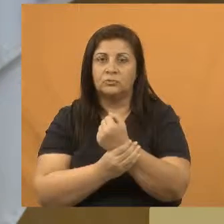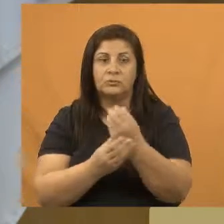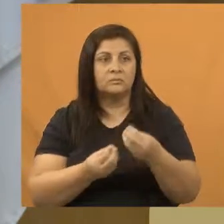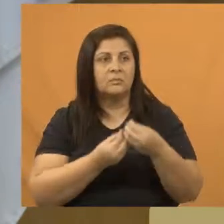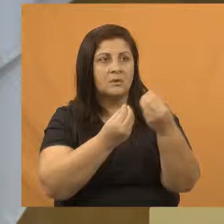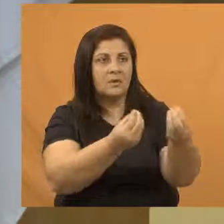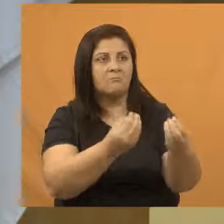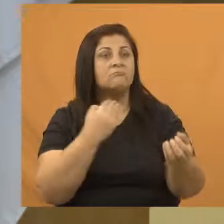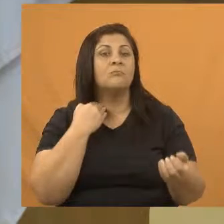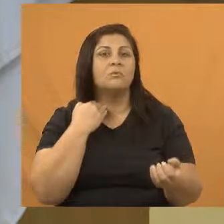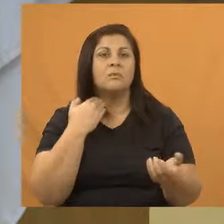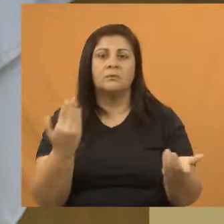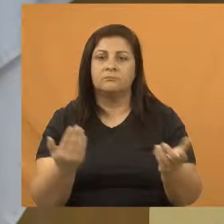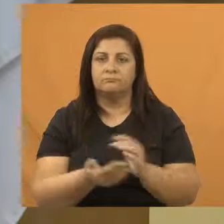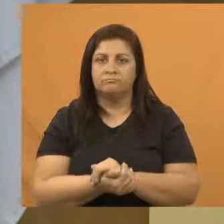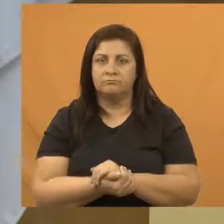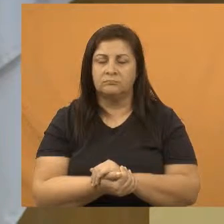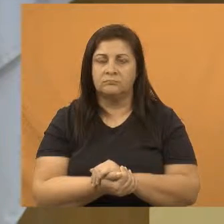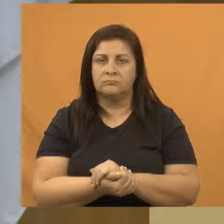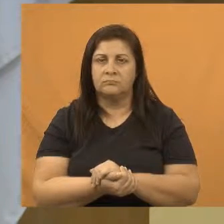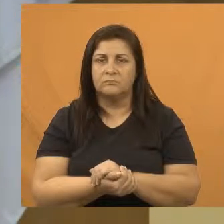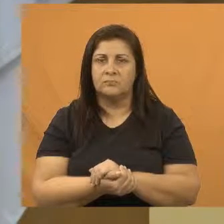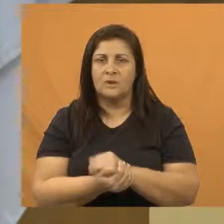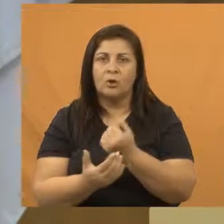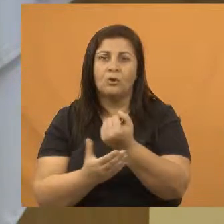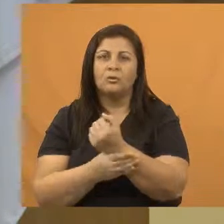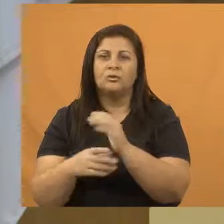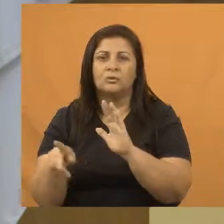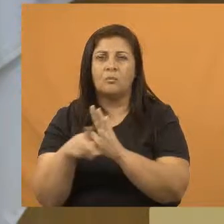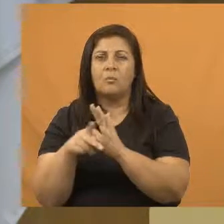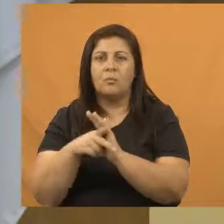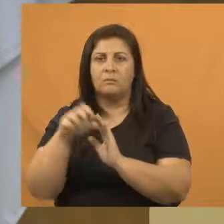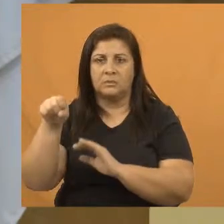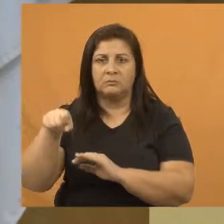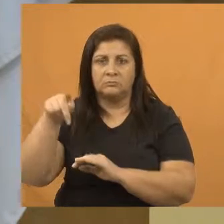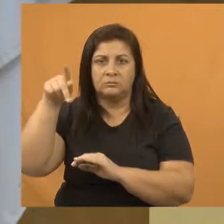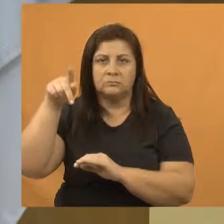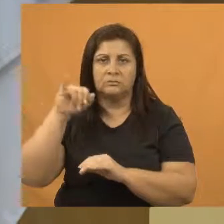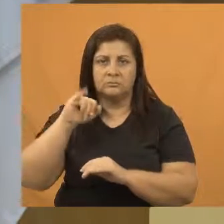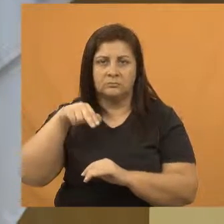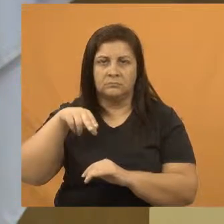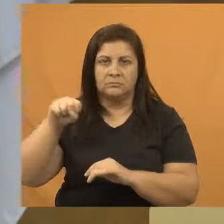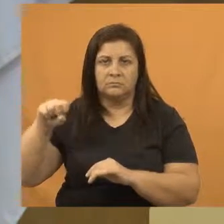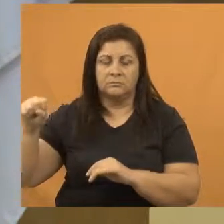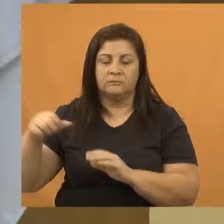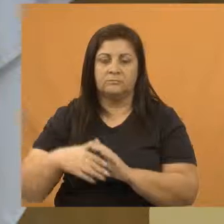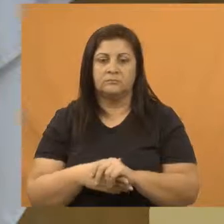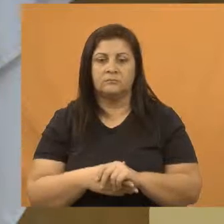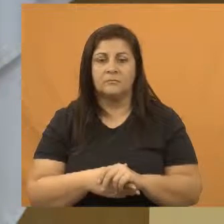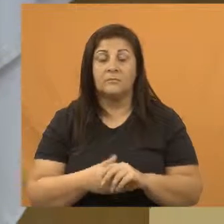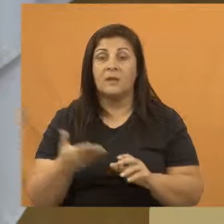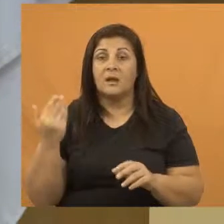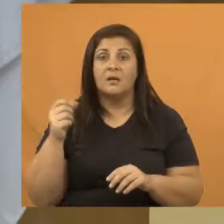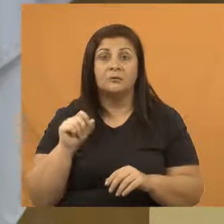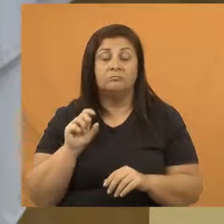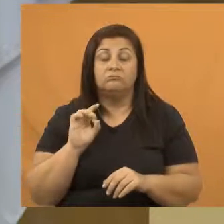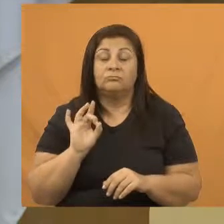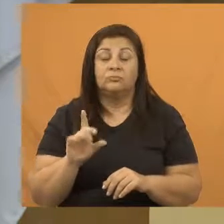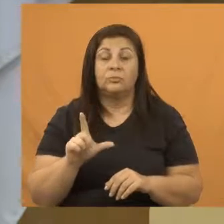banqueiros. E mesmo assim, esse sistema ainda tinha muito lucro. Só a partir de